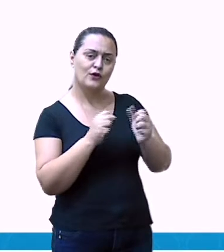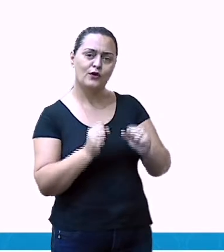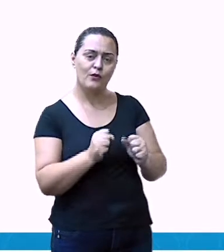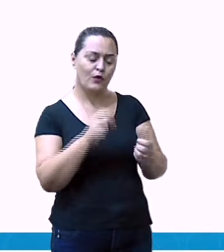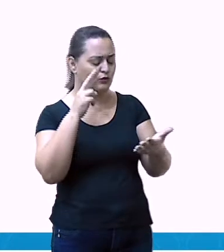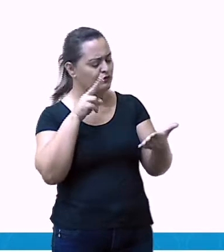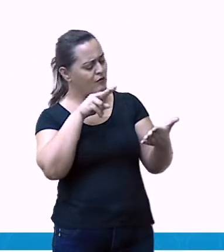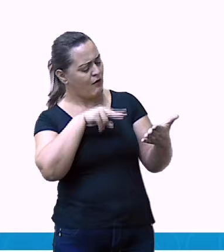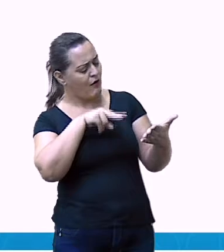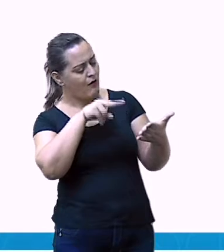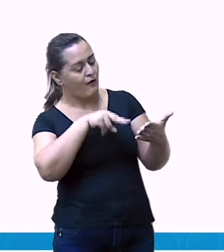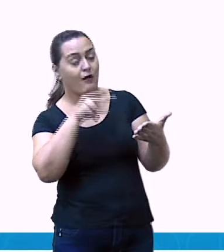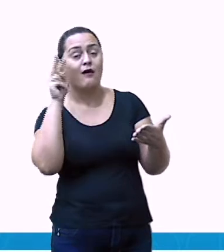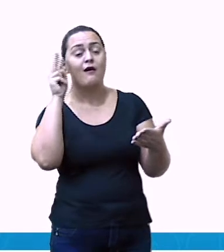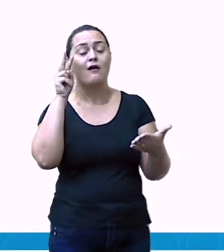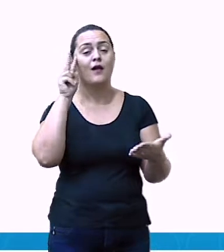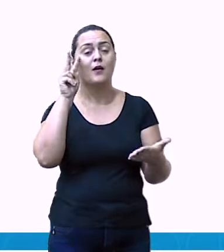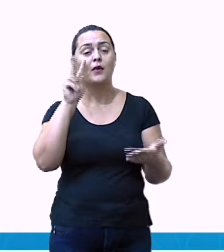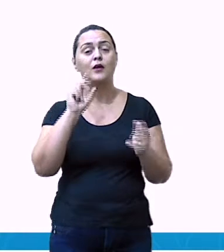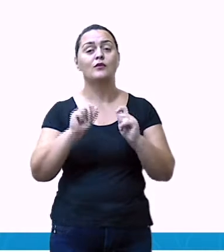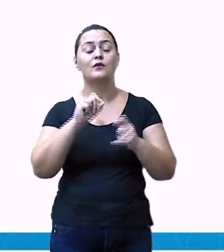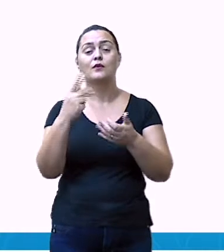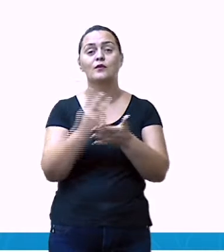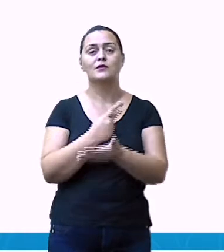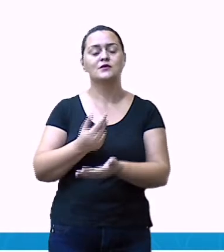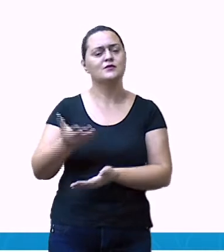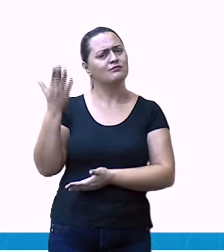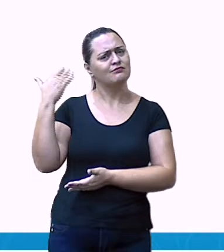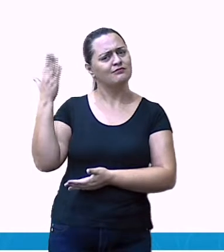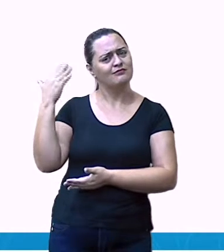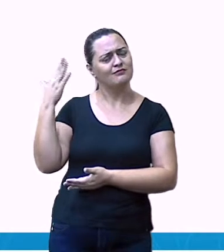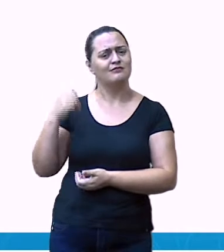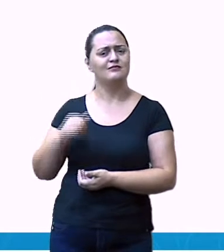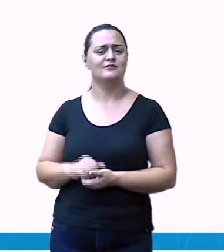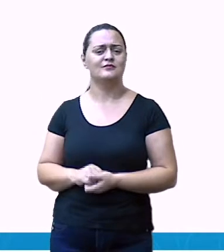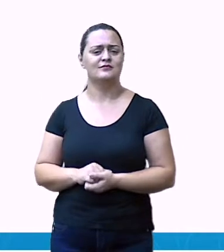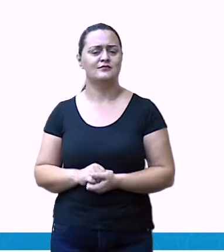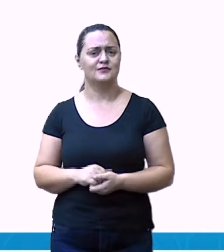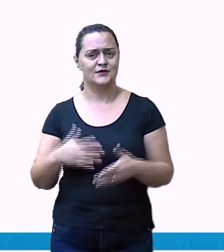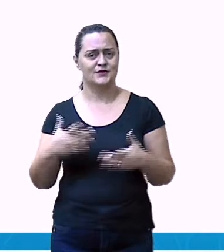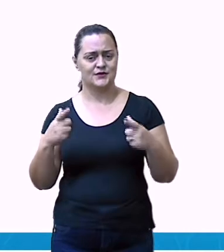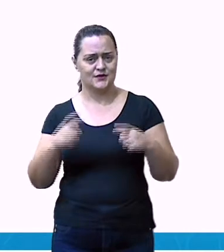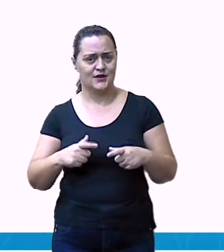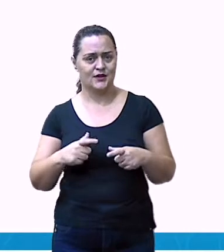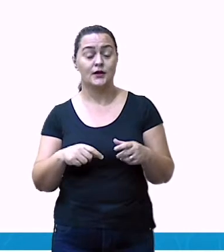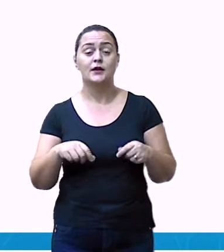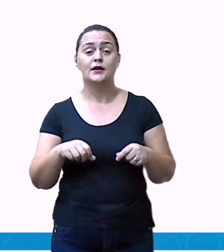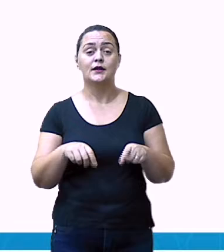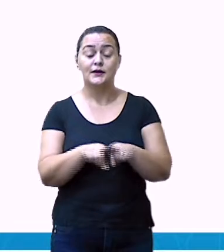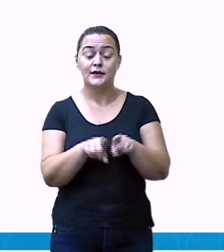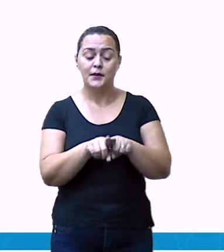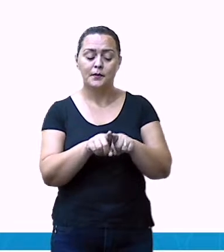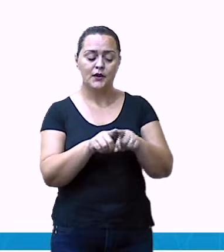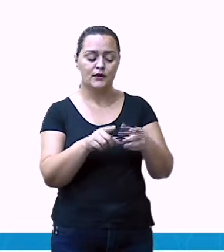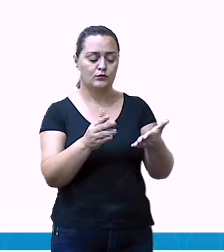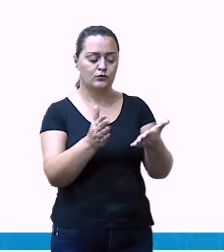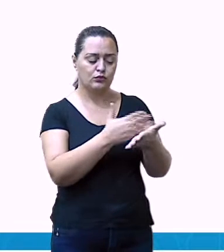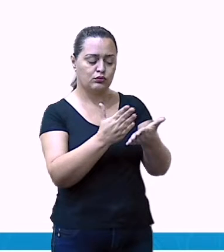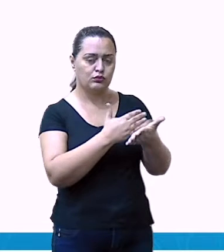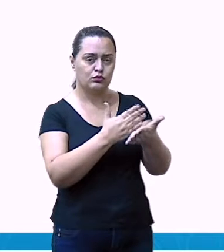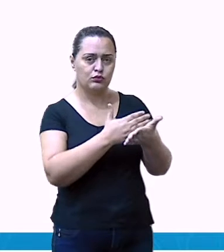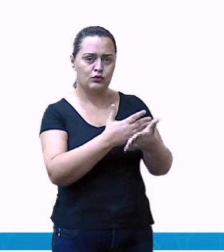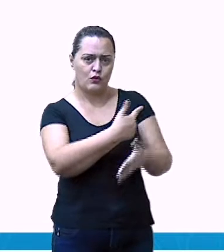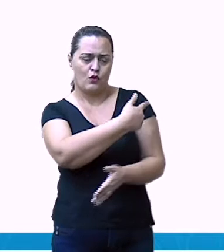quando éramos mais jovens ou bebês, não é mesmo? A nossa caderneta de vacinação, que é acompanhada. Então,